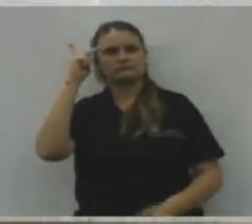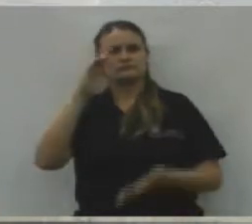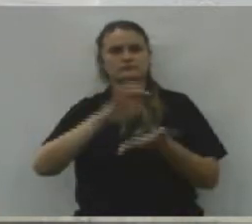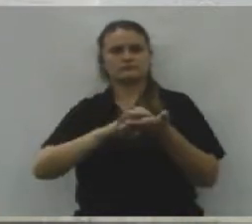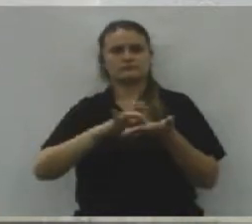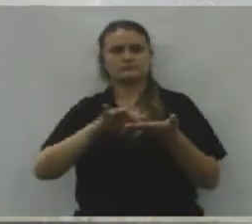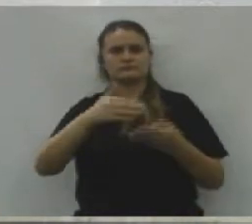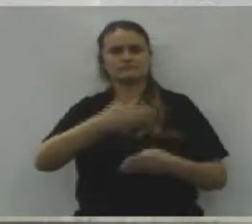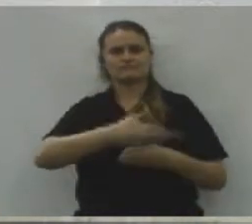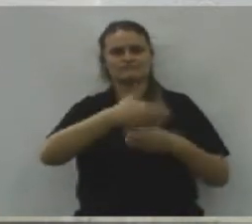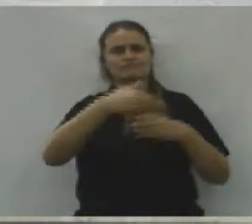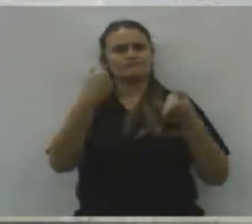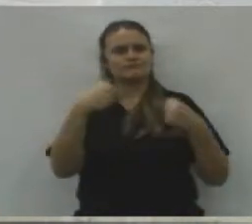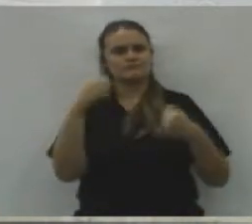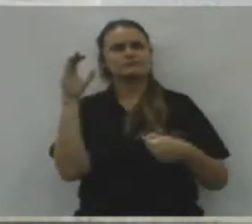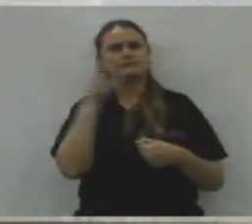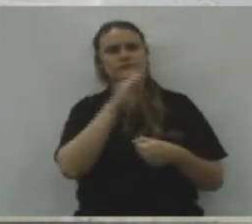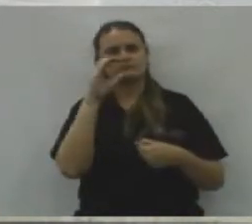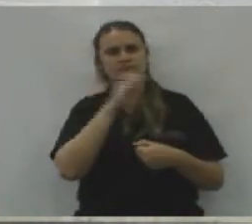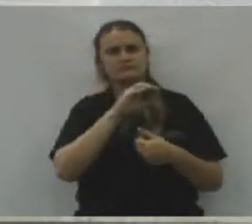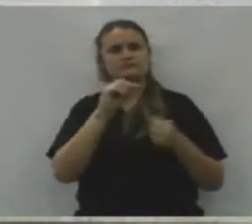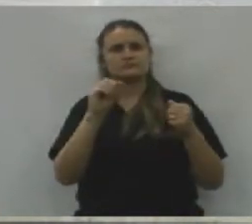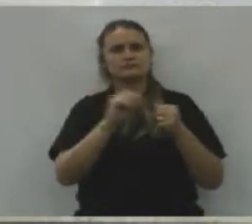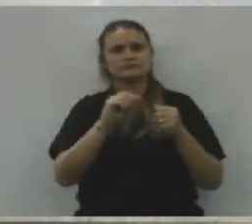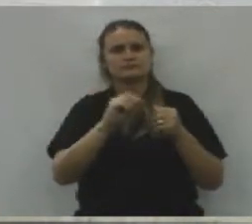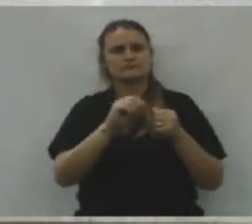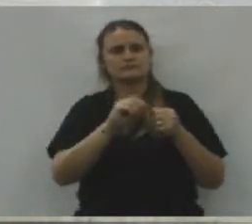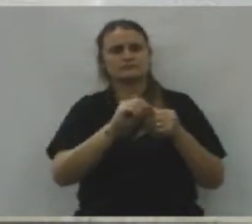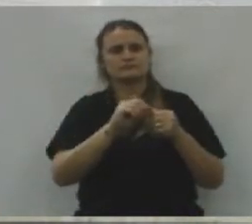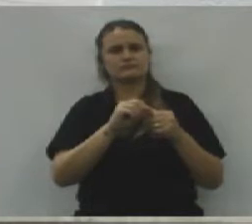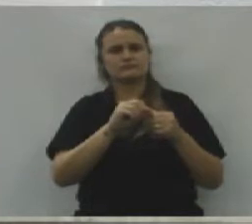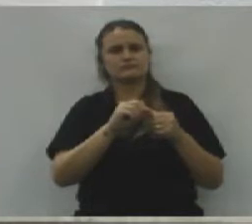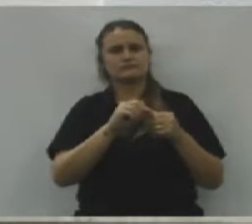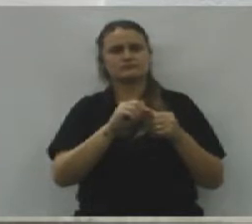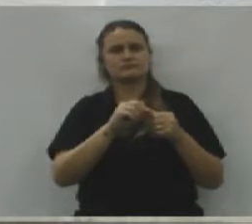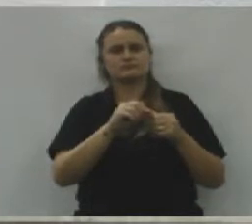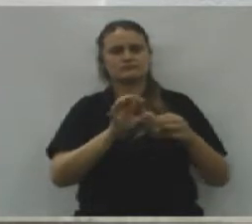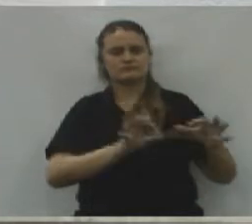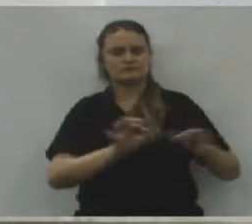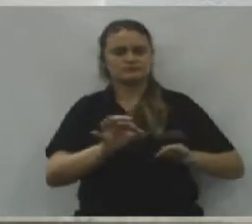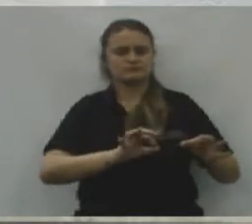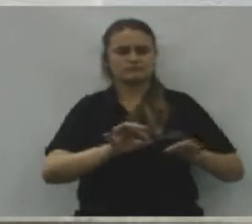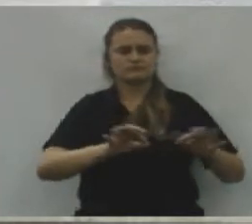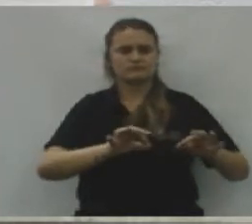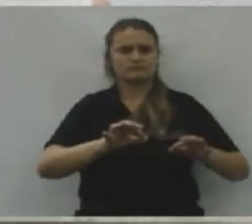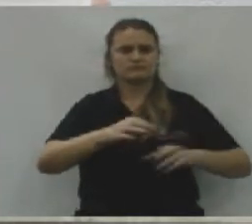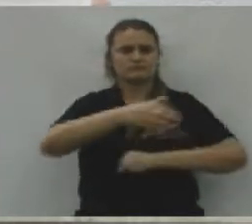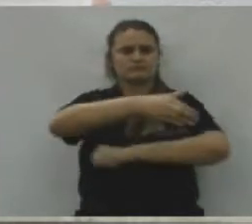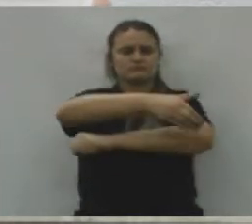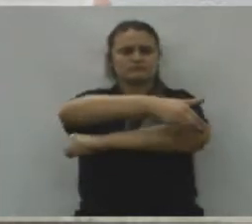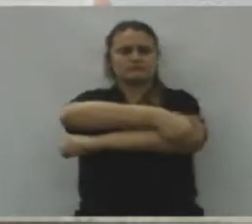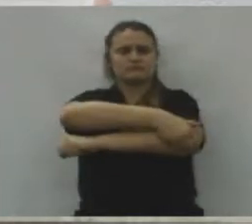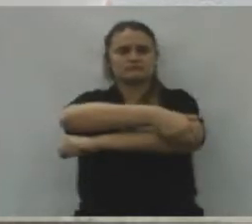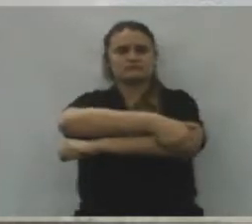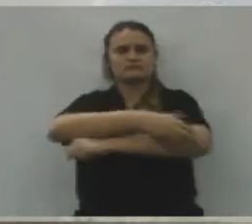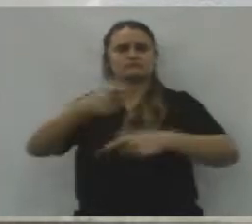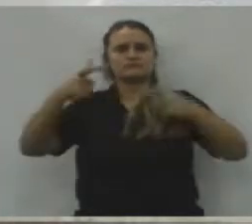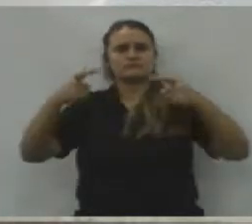obras para que o mais breve possível realize a colocação de pavers na praça onde está instalada